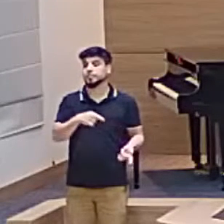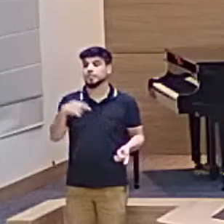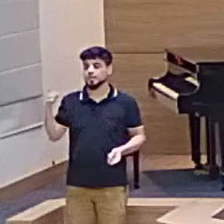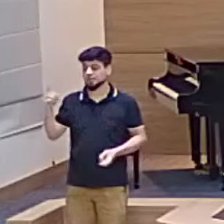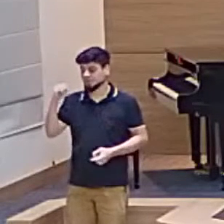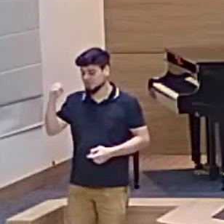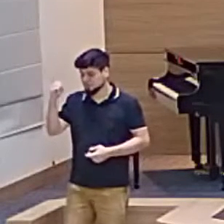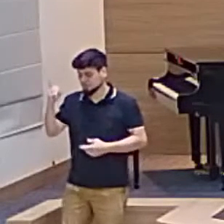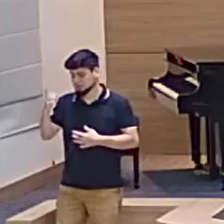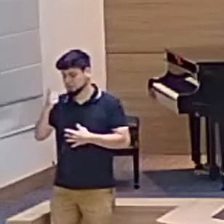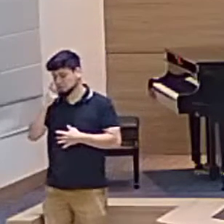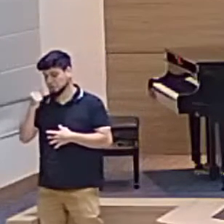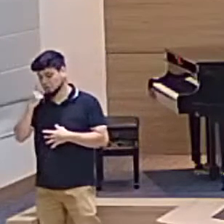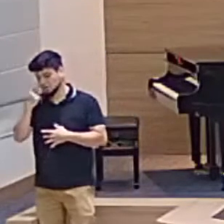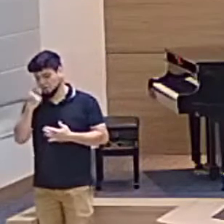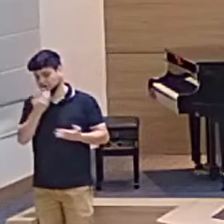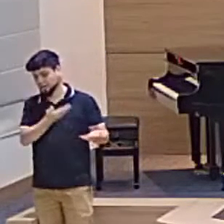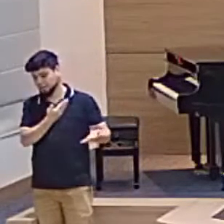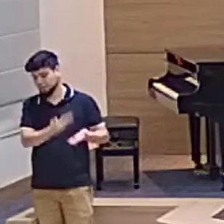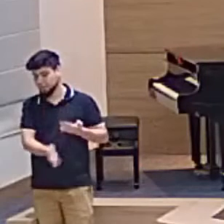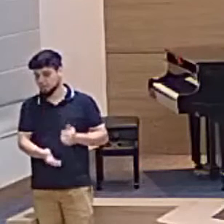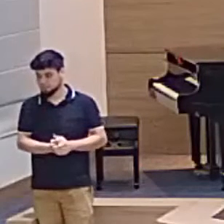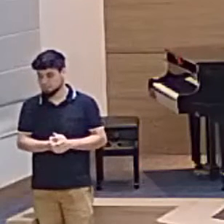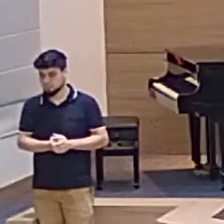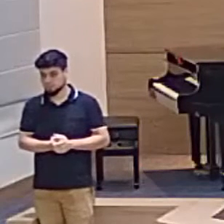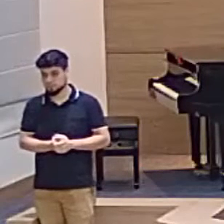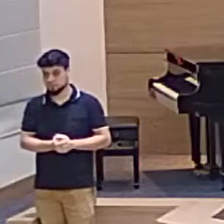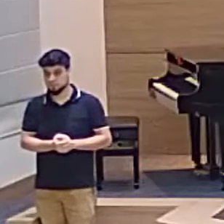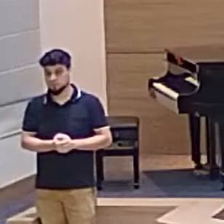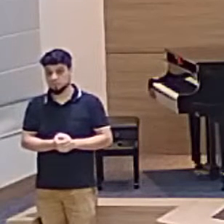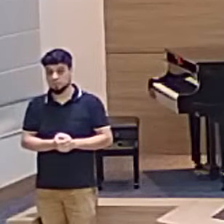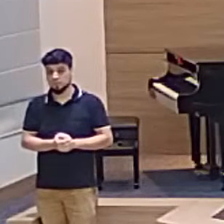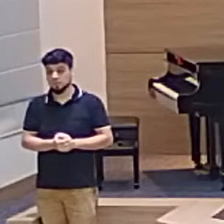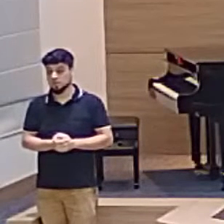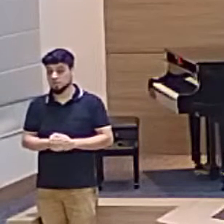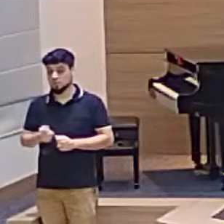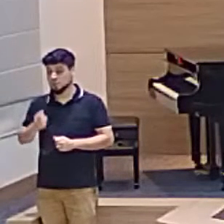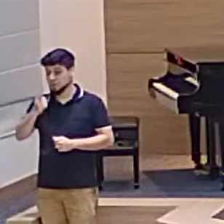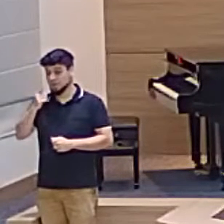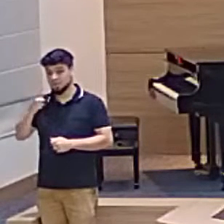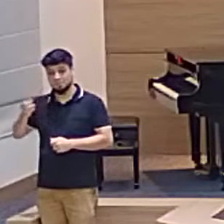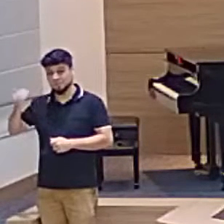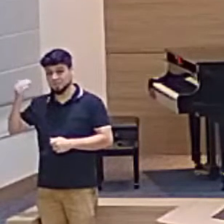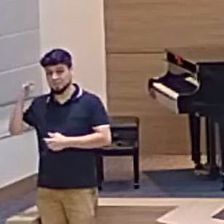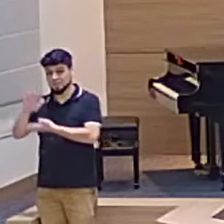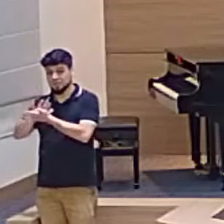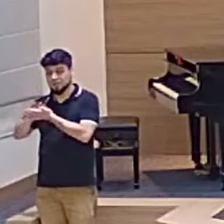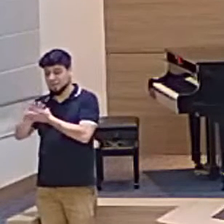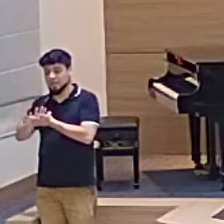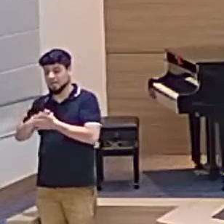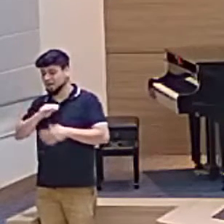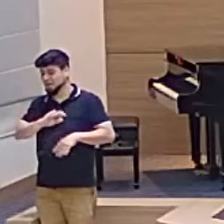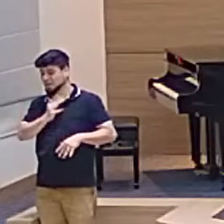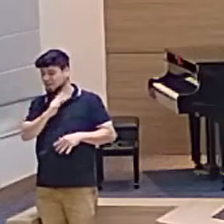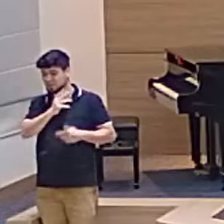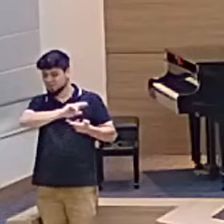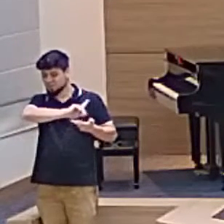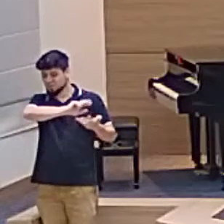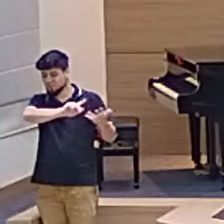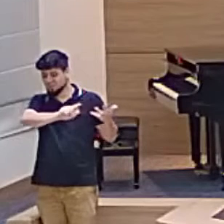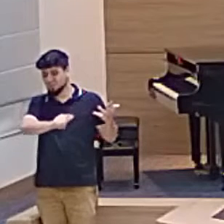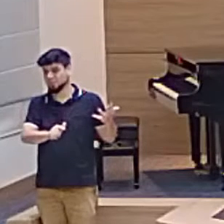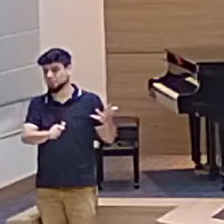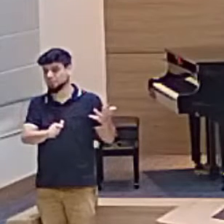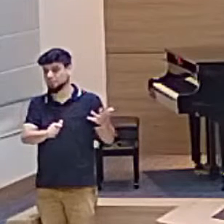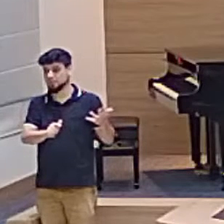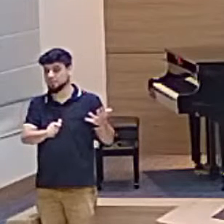estão chorando amargamente pela morte do filho que não foi frustrado que não foi corrigido que não foi educado que